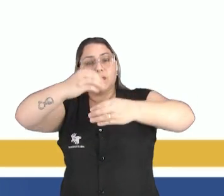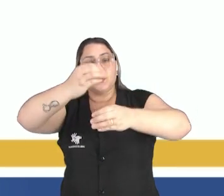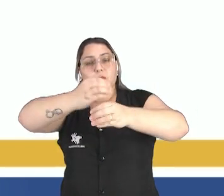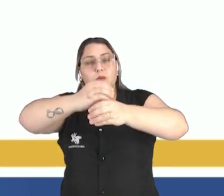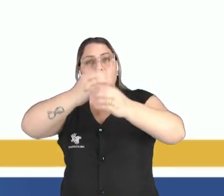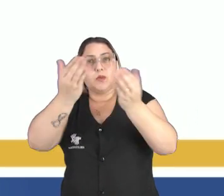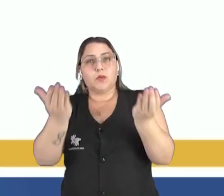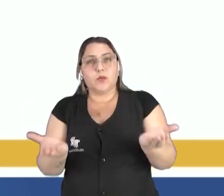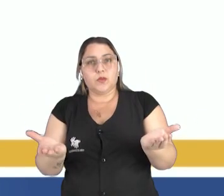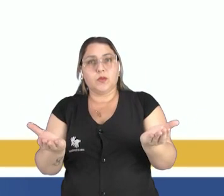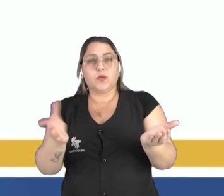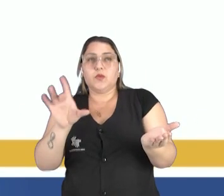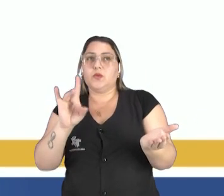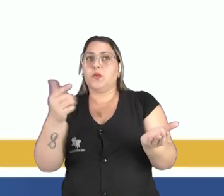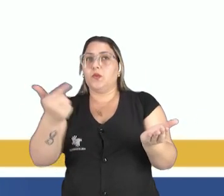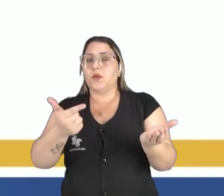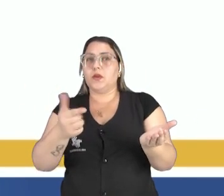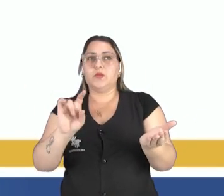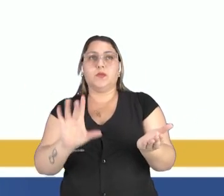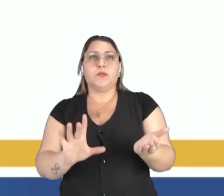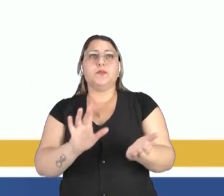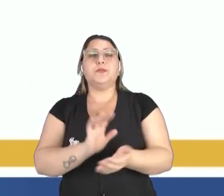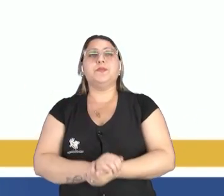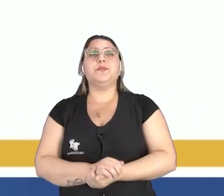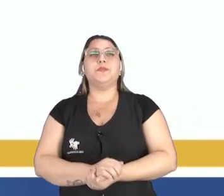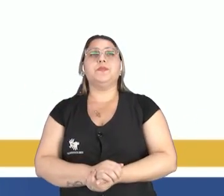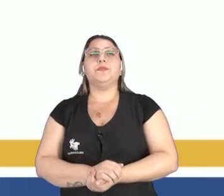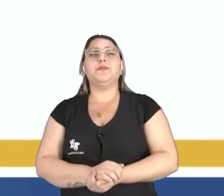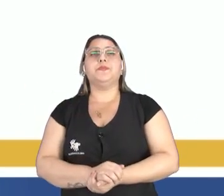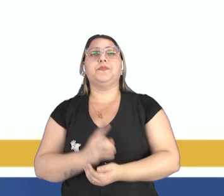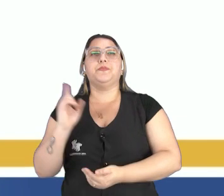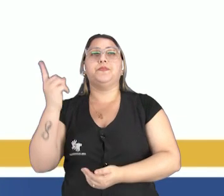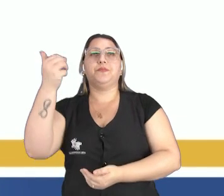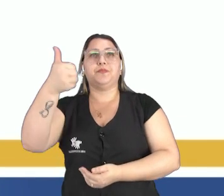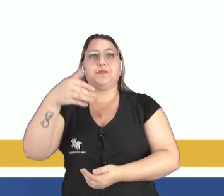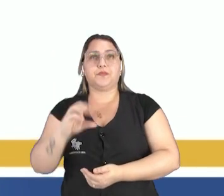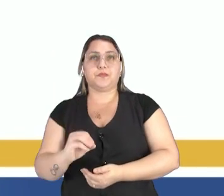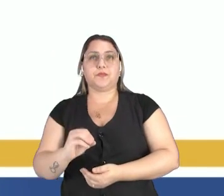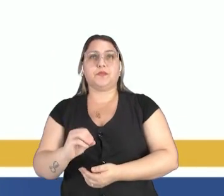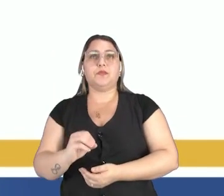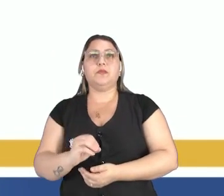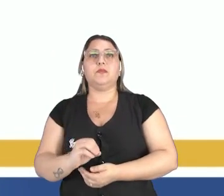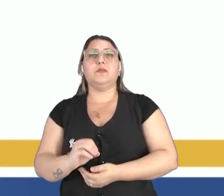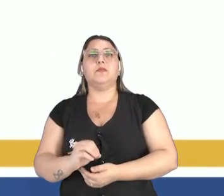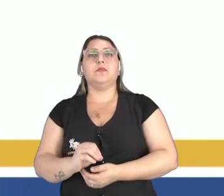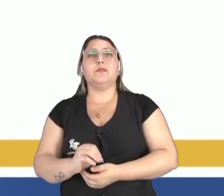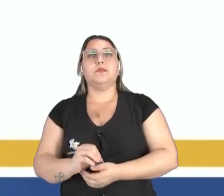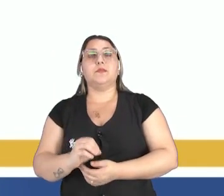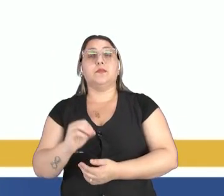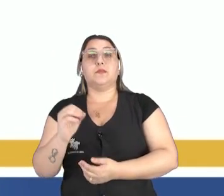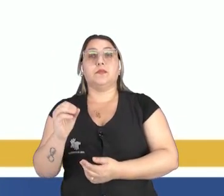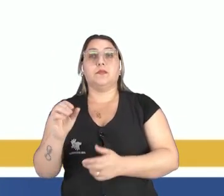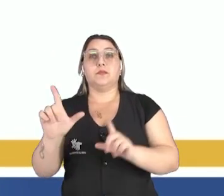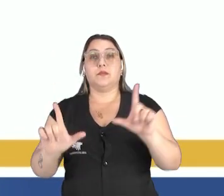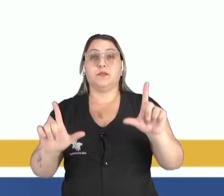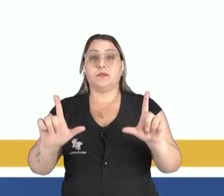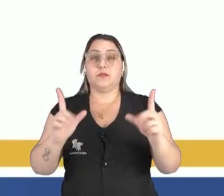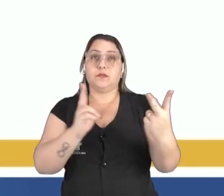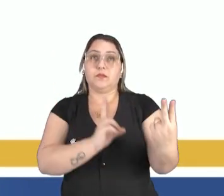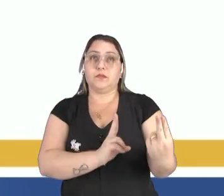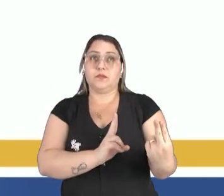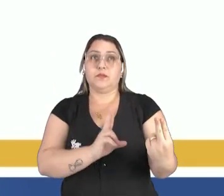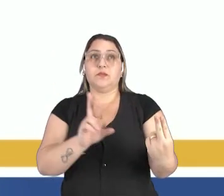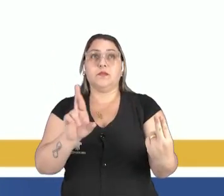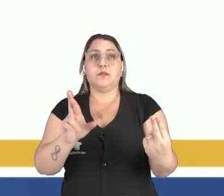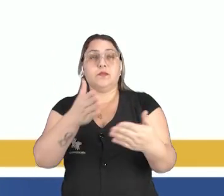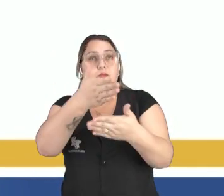dar um quadrado. Apenas isso. Lembre-se que a altura é 10 do cilindro equilátero, lados iguais. O valor do raio